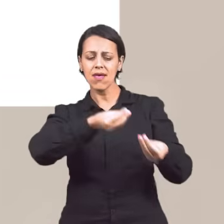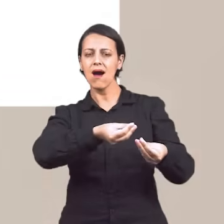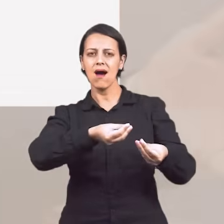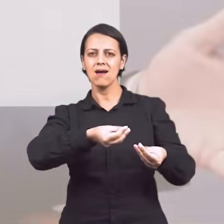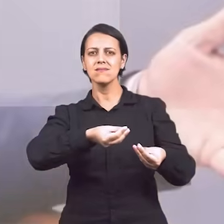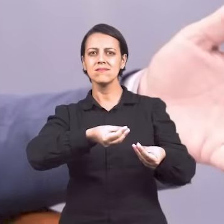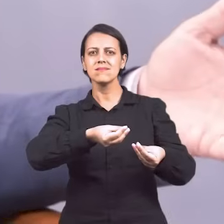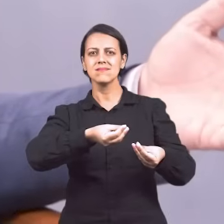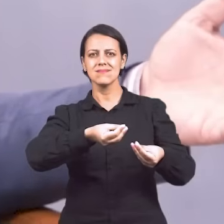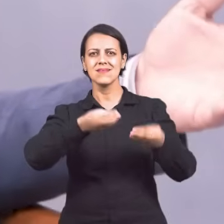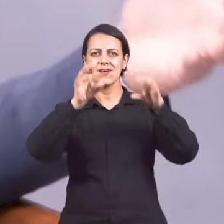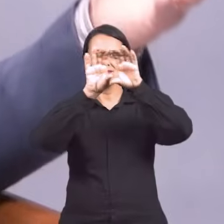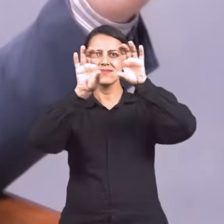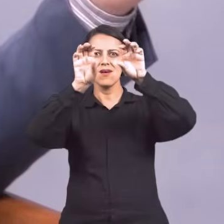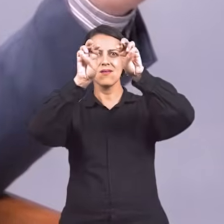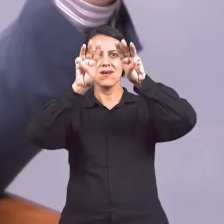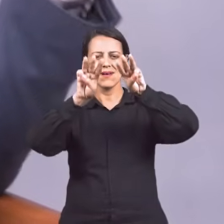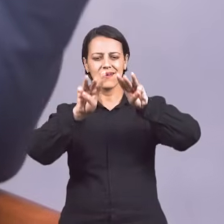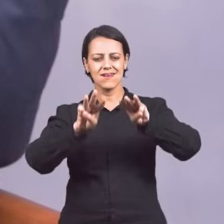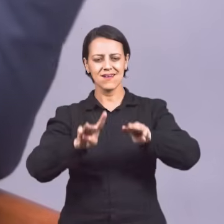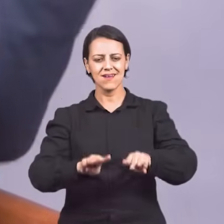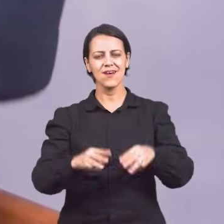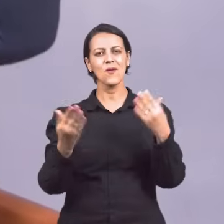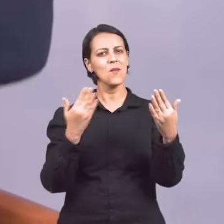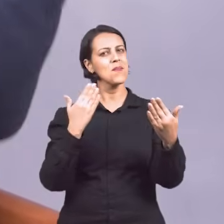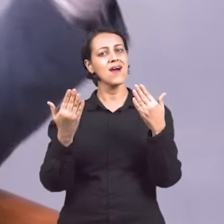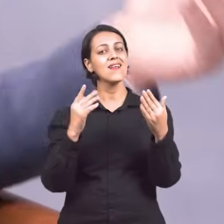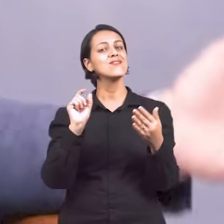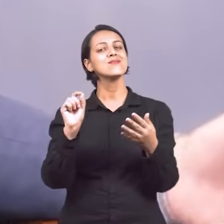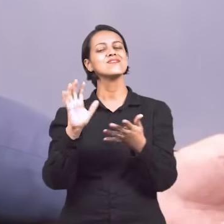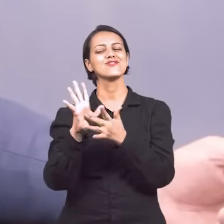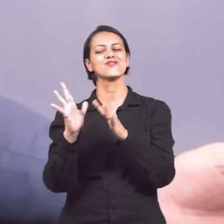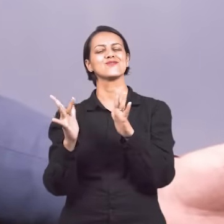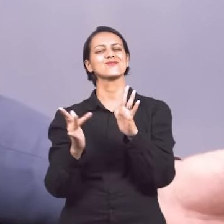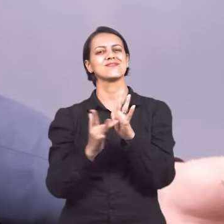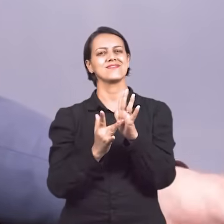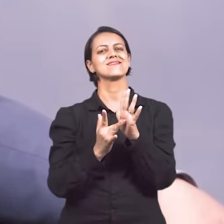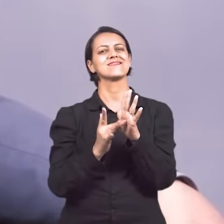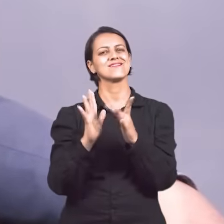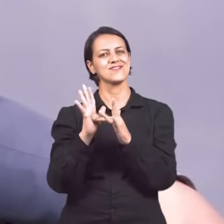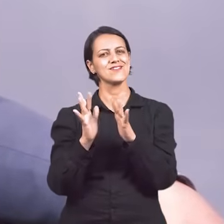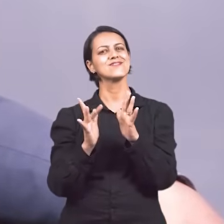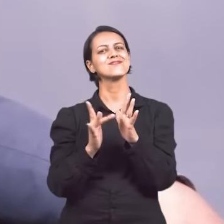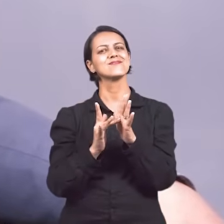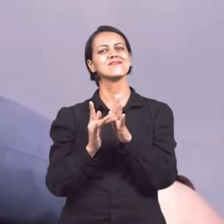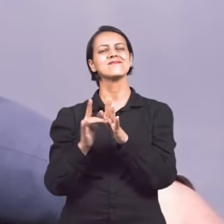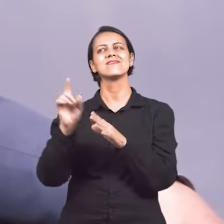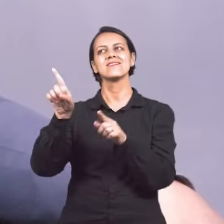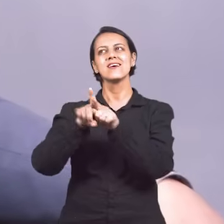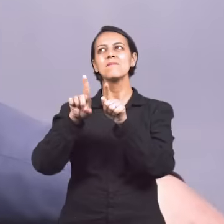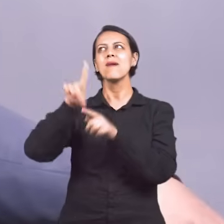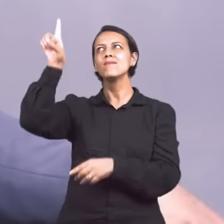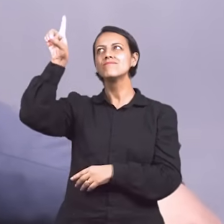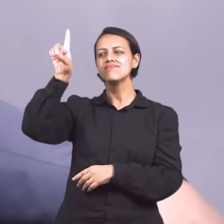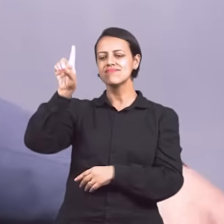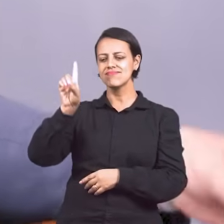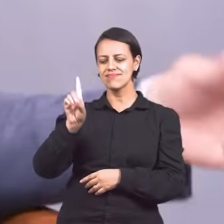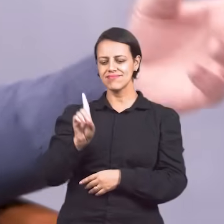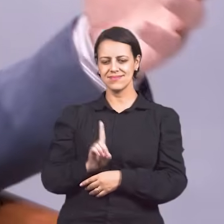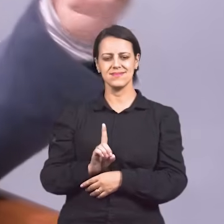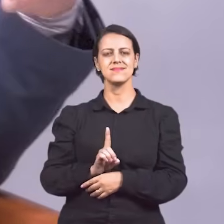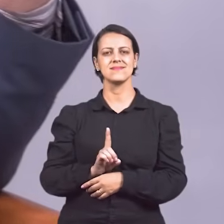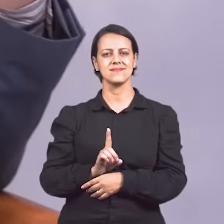dou, tipificando aqui o nosso Senhor Jesus, o pão vivo que desceu do céu. O interessante nessa passagem, me fez lembrar isso, quando ele diz